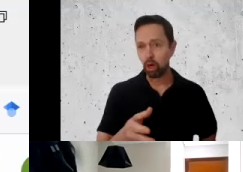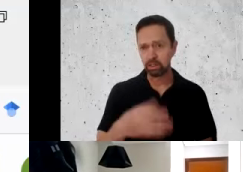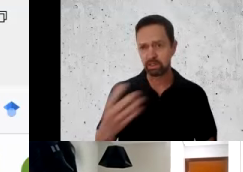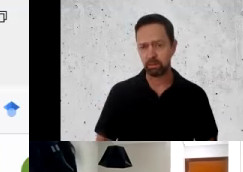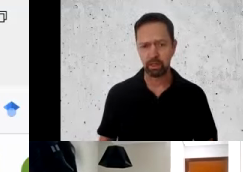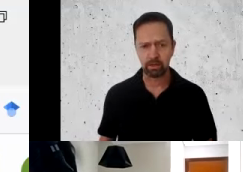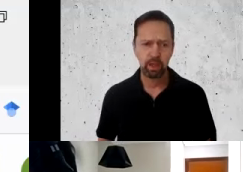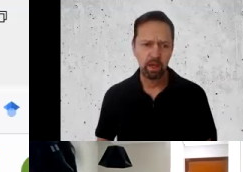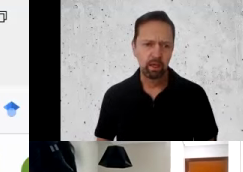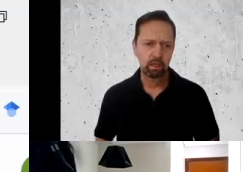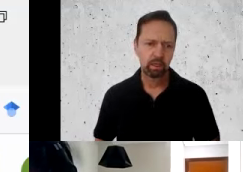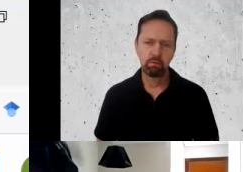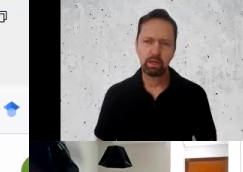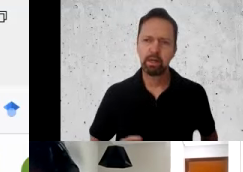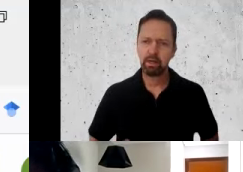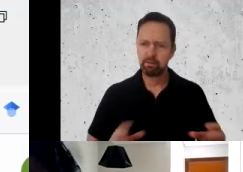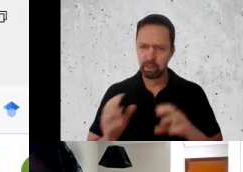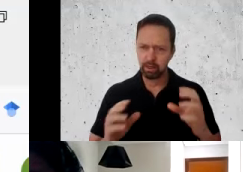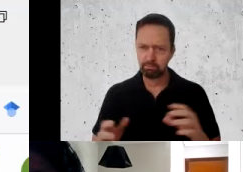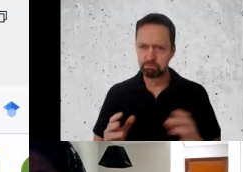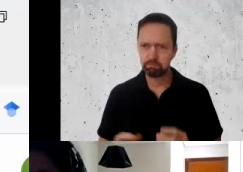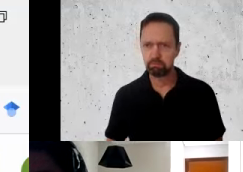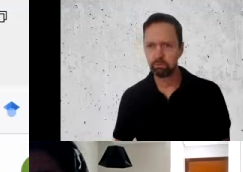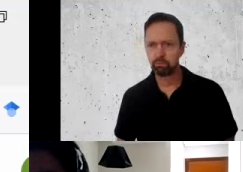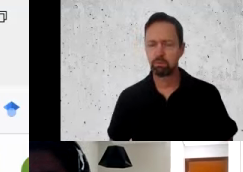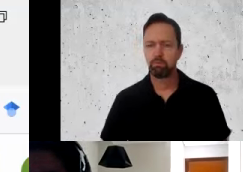o Wallace também tem. Então, a ideia é